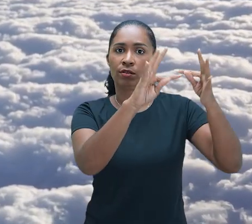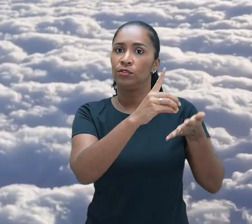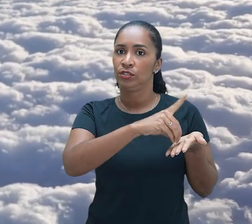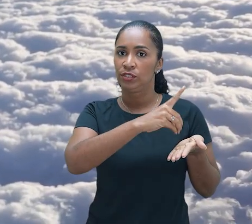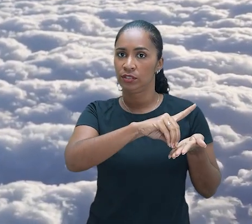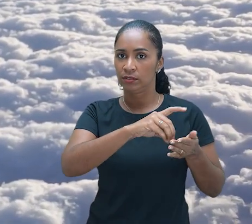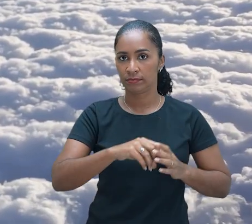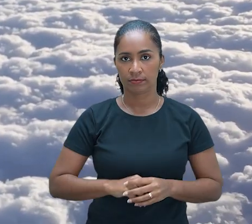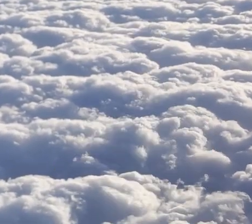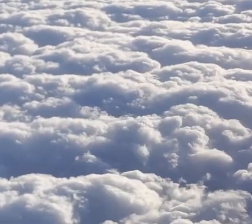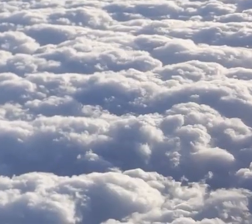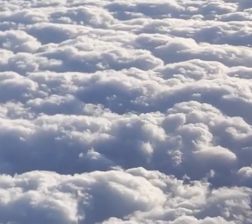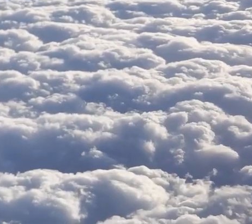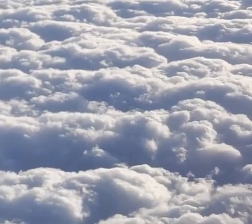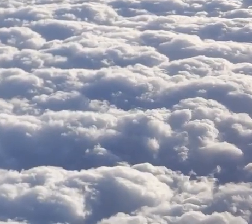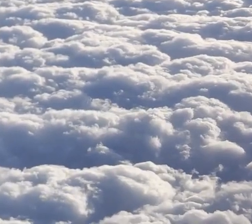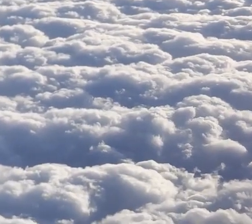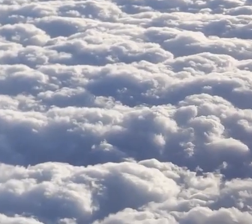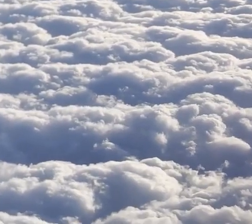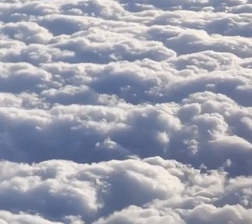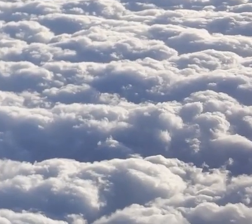tecnologias digitais.